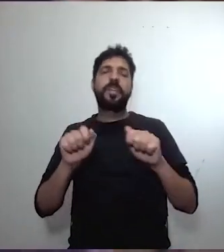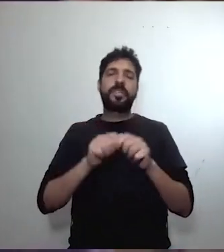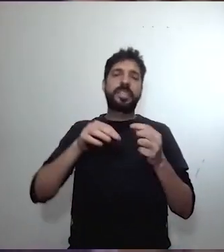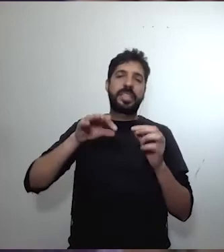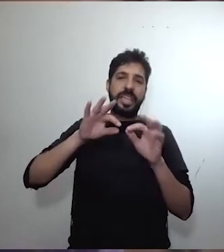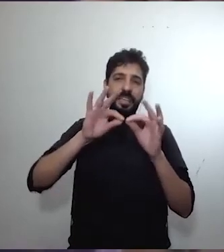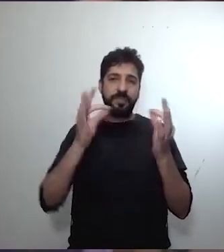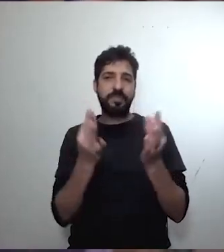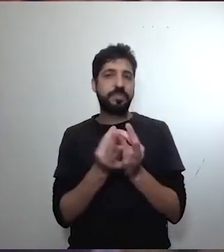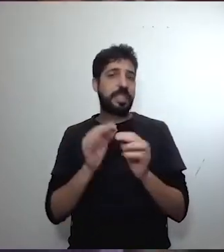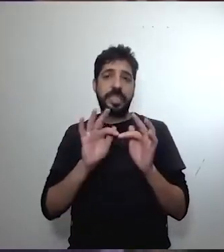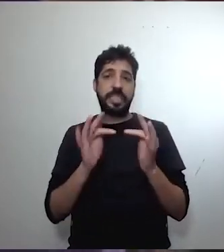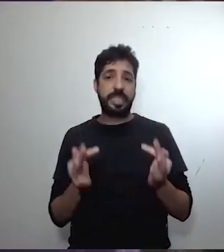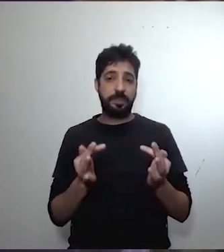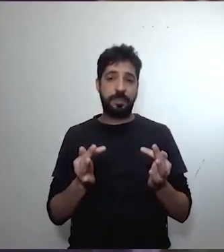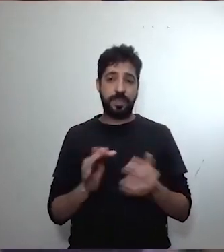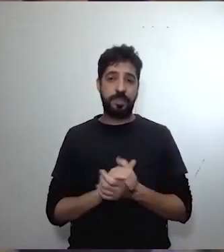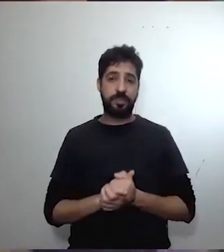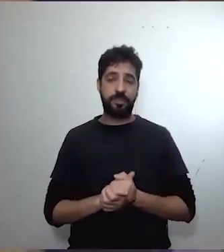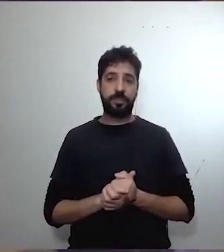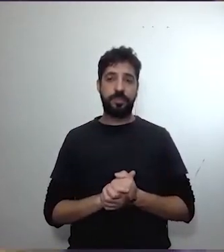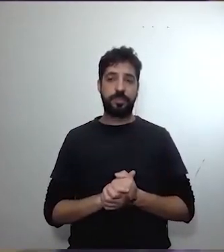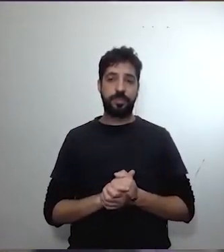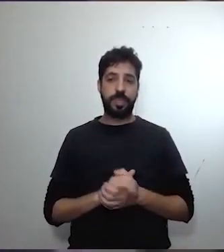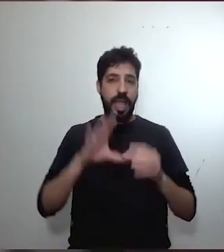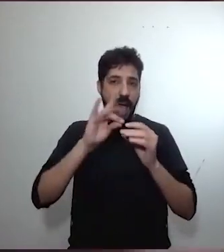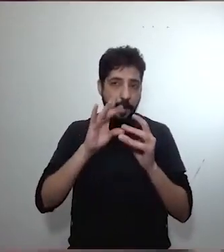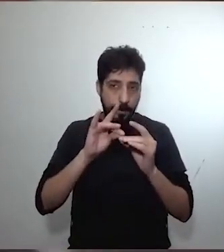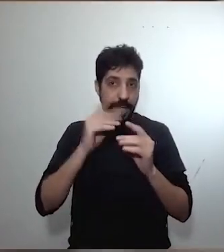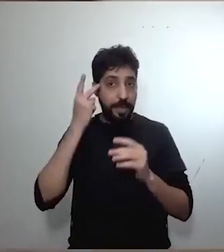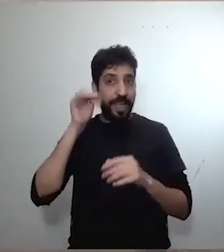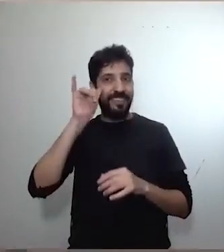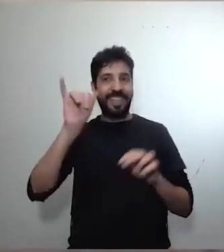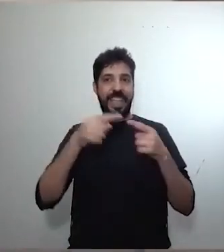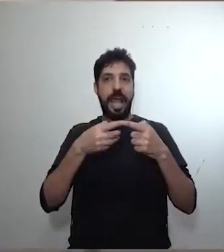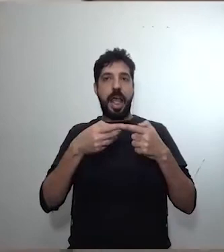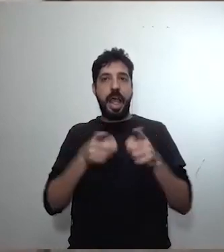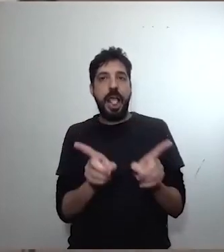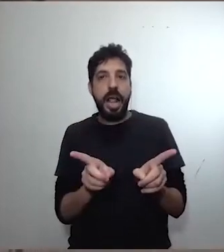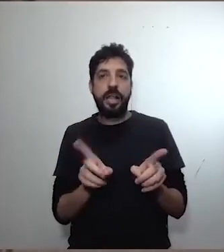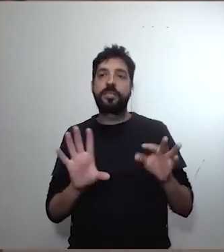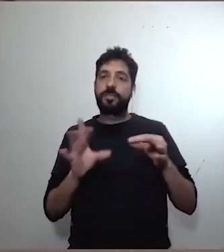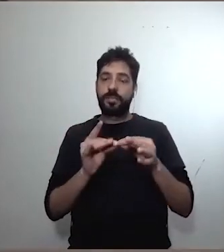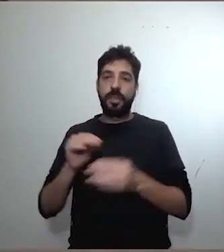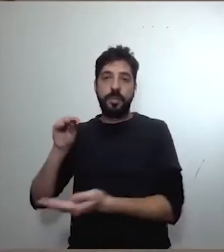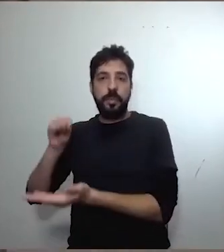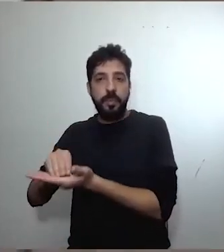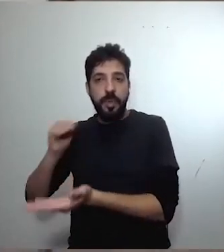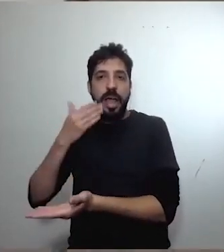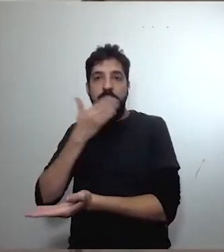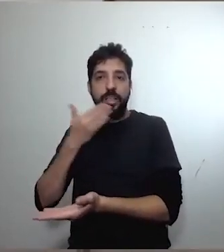rosquinha simples. Fechou aqui, aperta um pouquinho para ela não abrir, carimba no